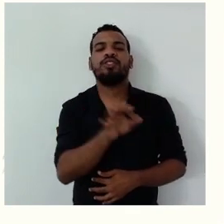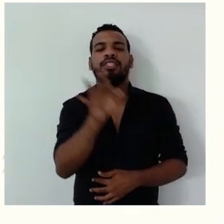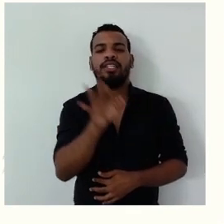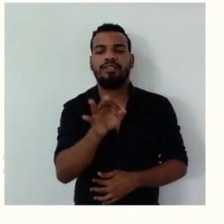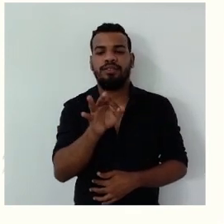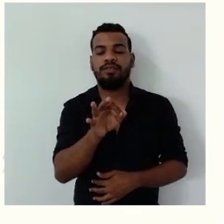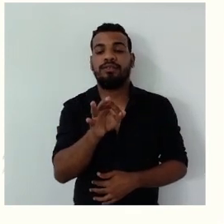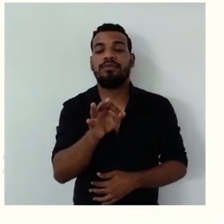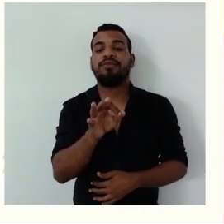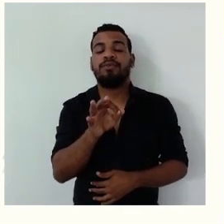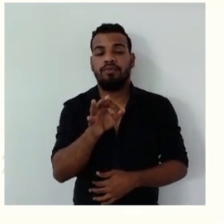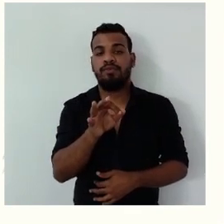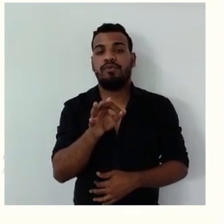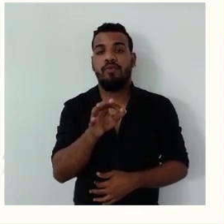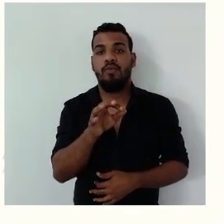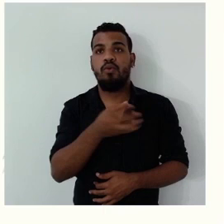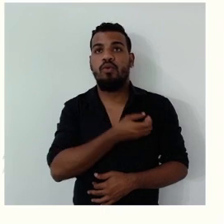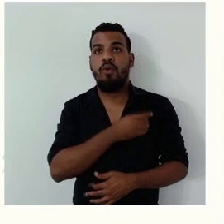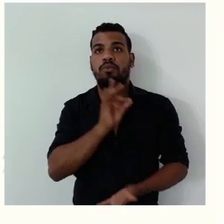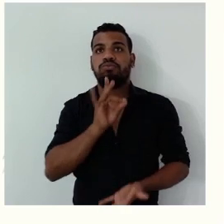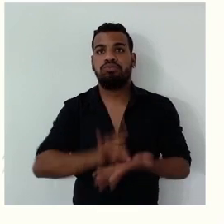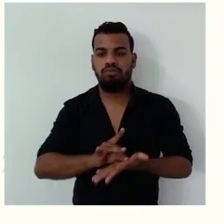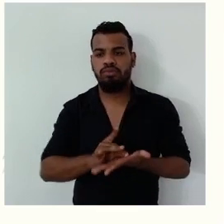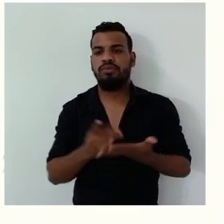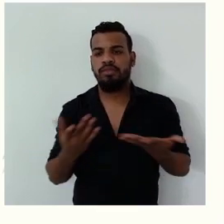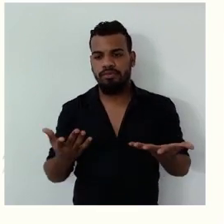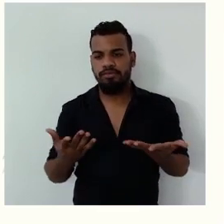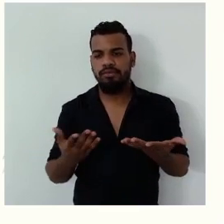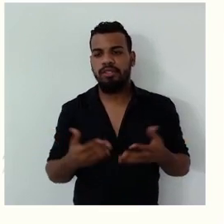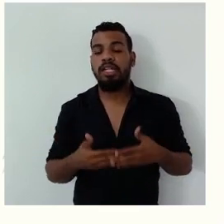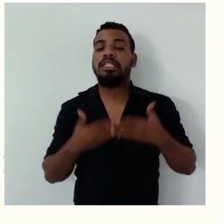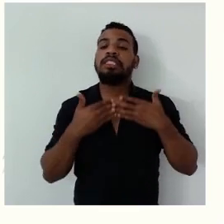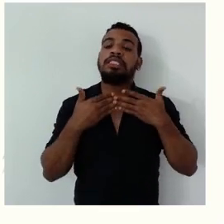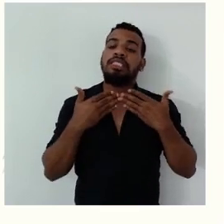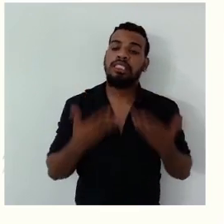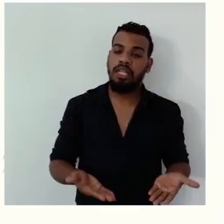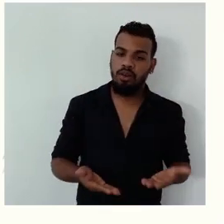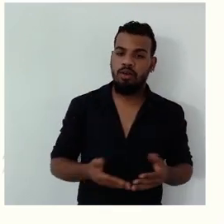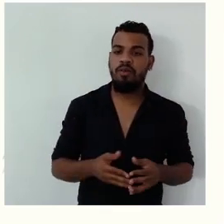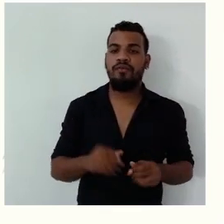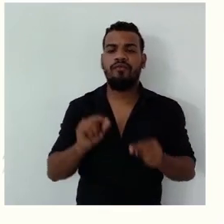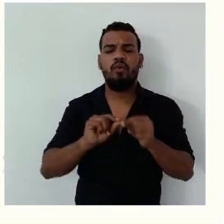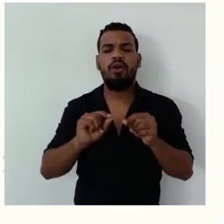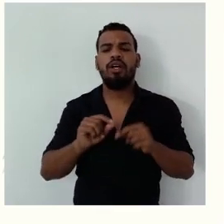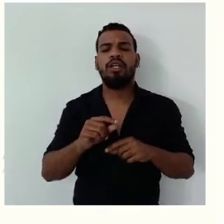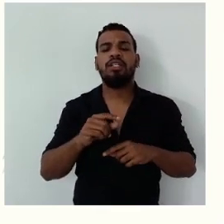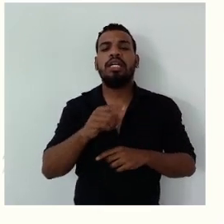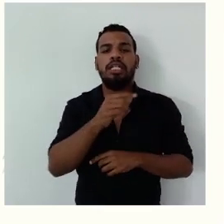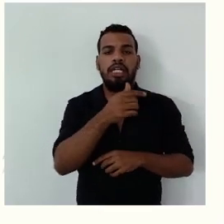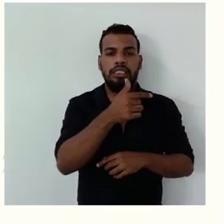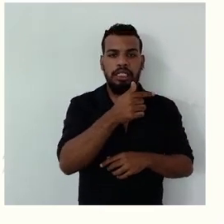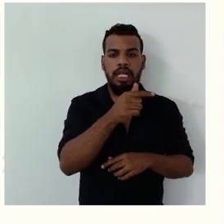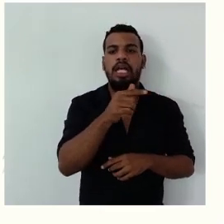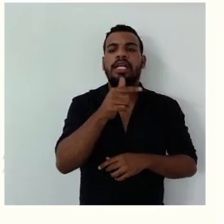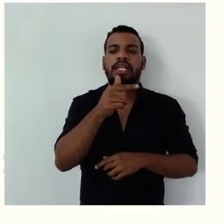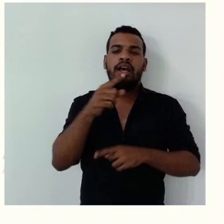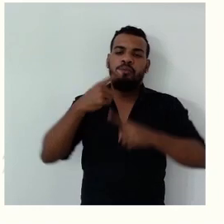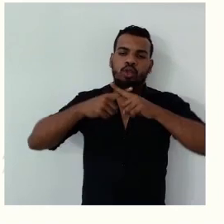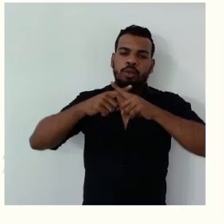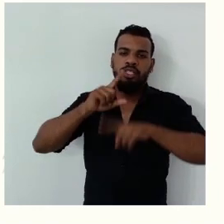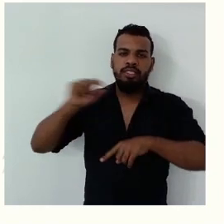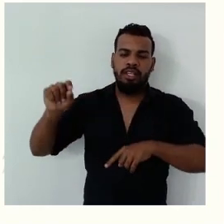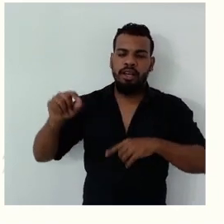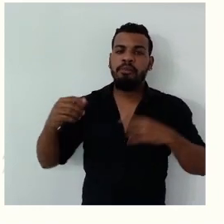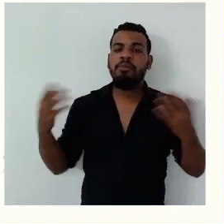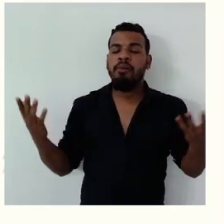72% do valor original, do 460. Então, logo, você multiplica por 100, 72%. Só que